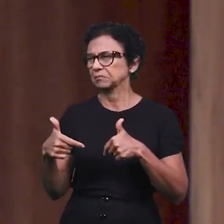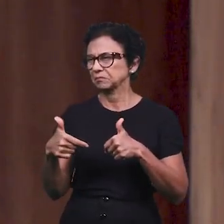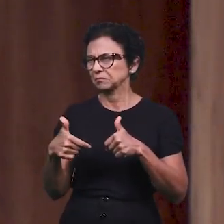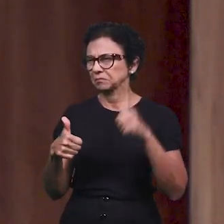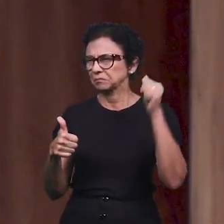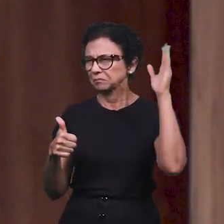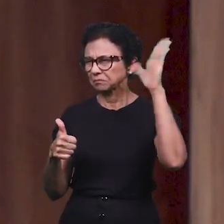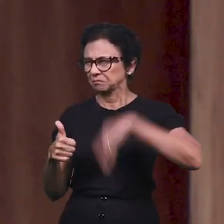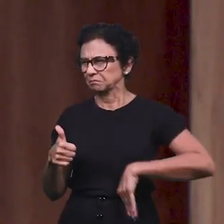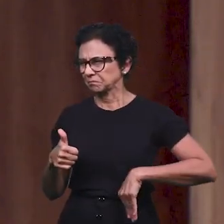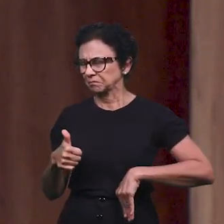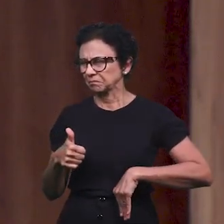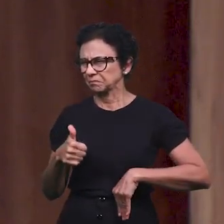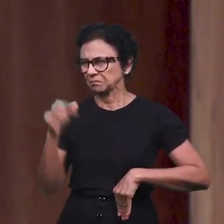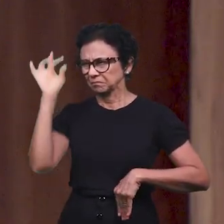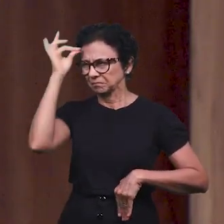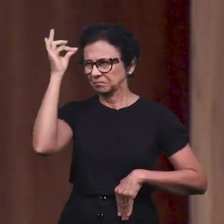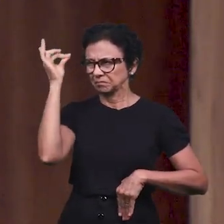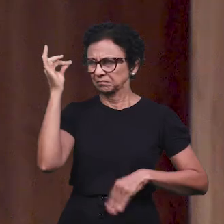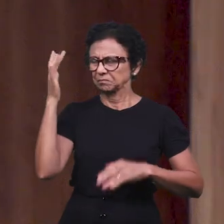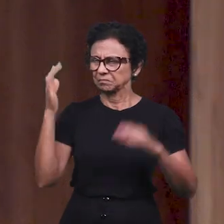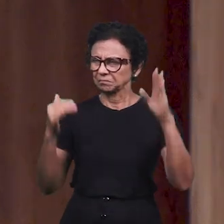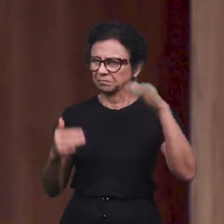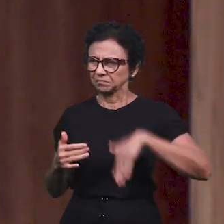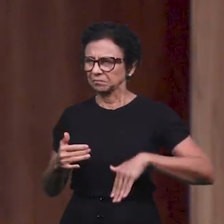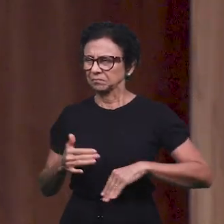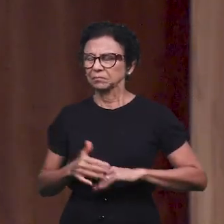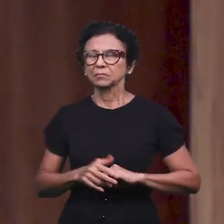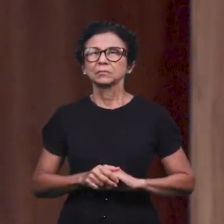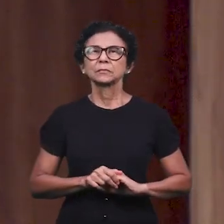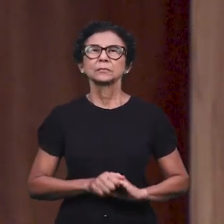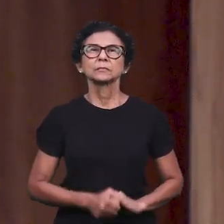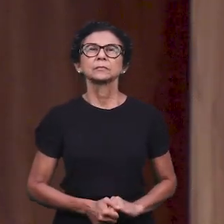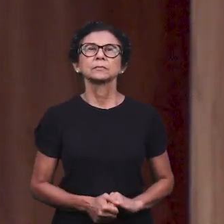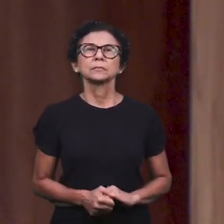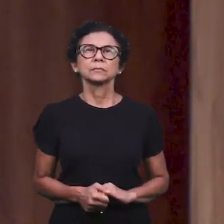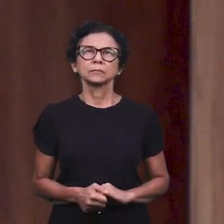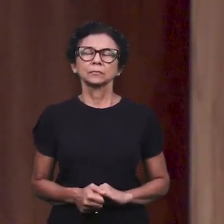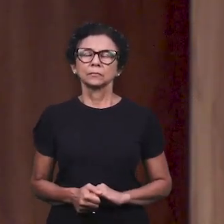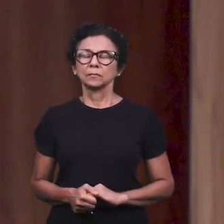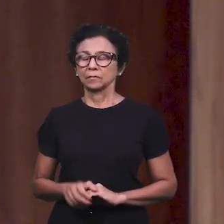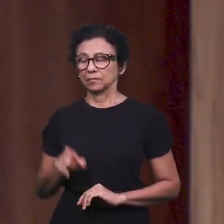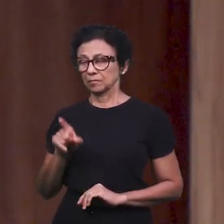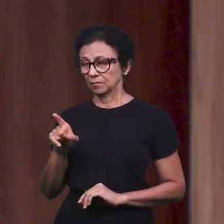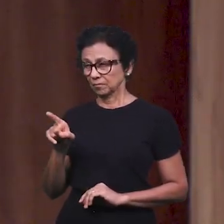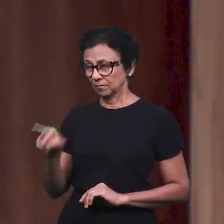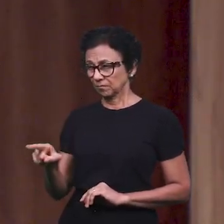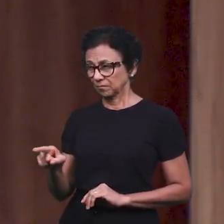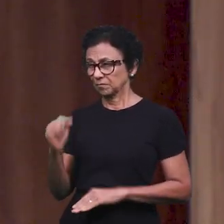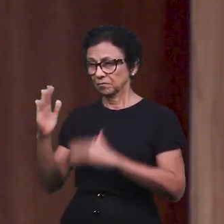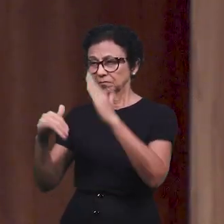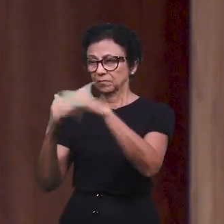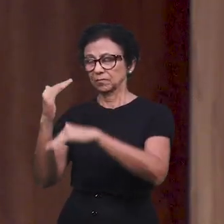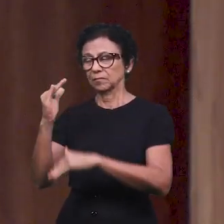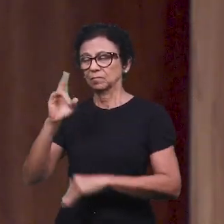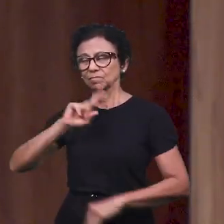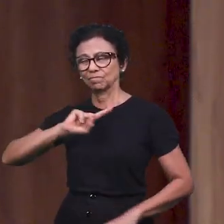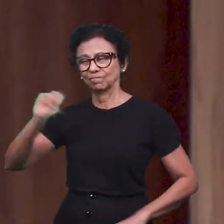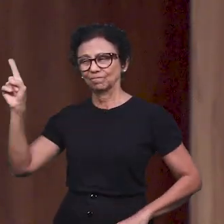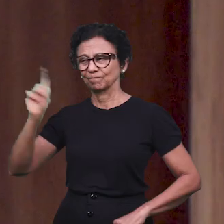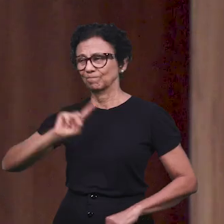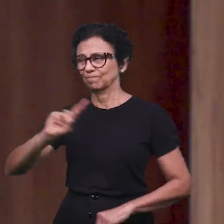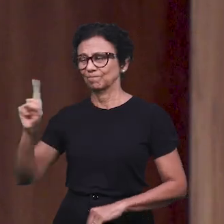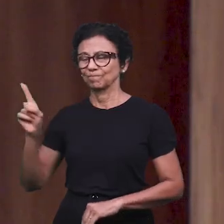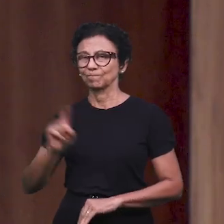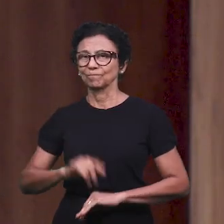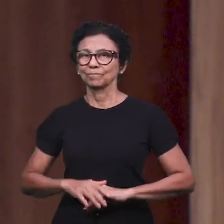palavra conhecida que nenhum reino luta contra si mesmo, um reino dividido não prosperará. Então ele ali, ao